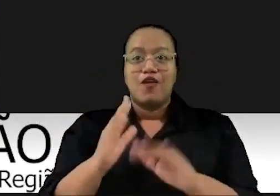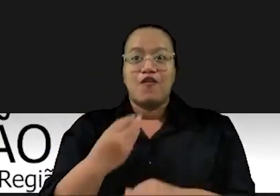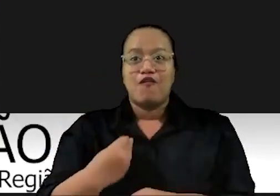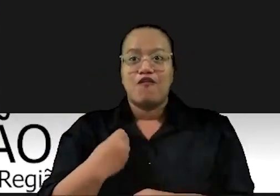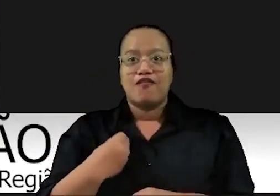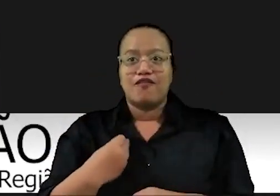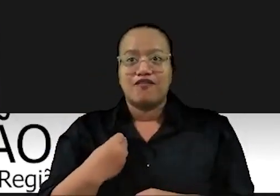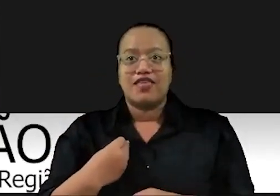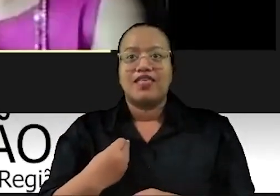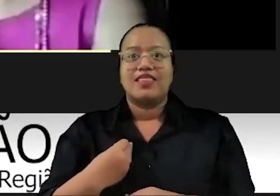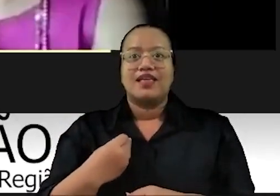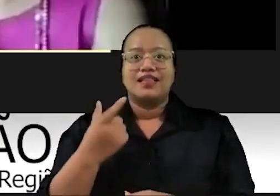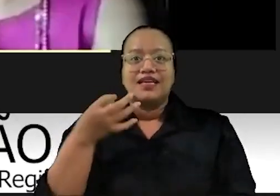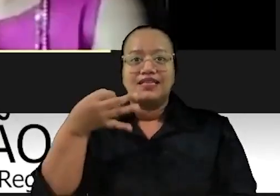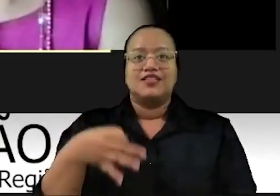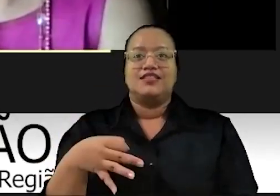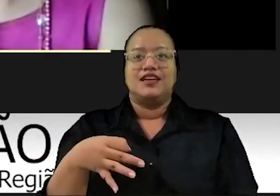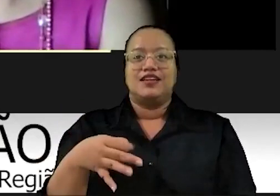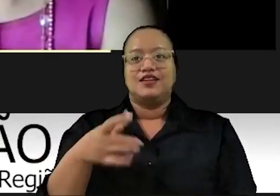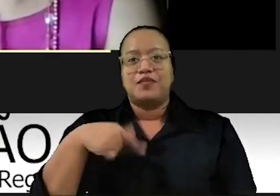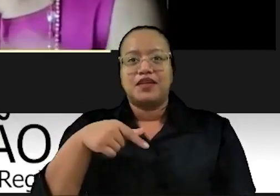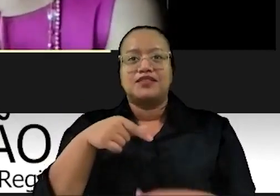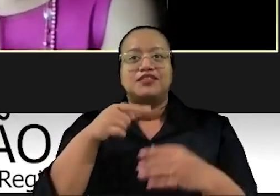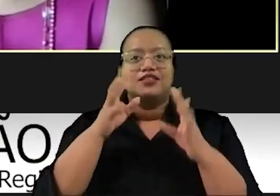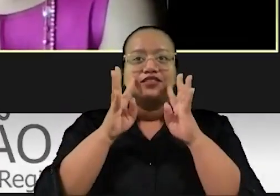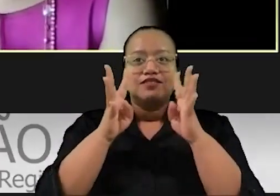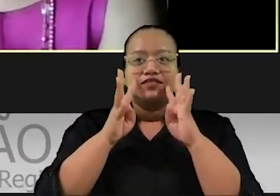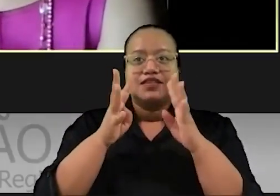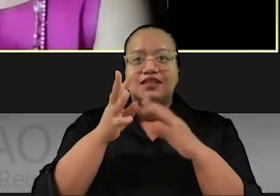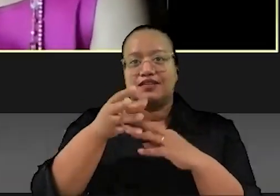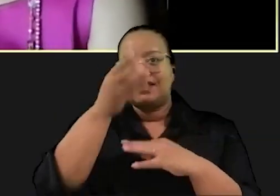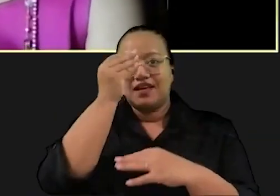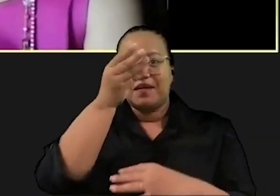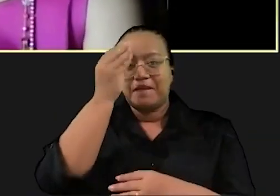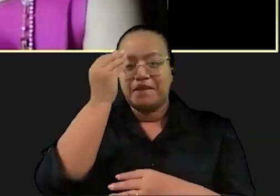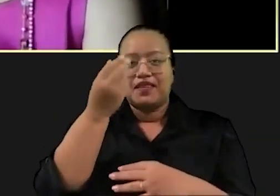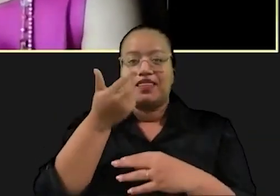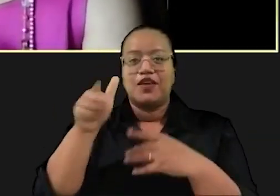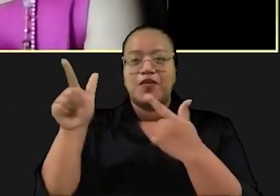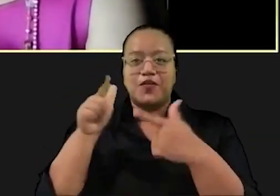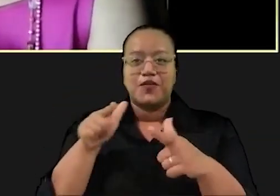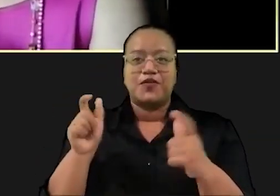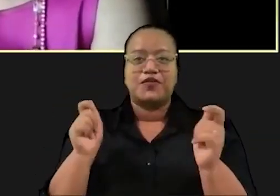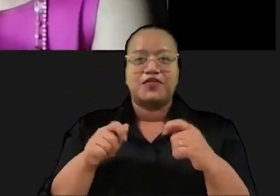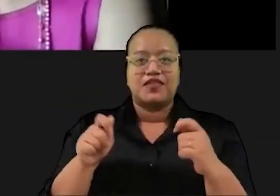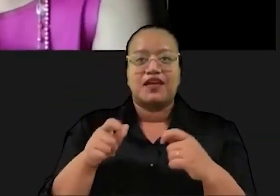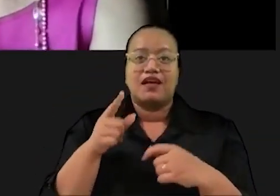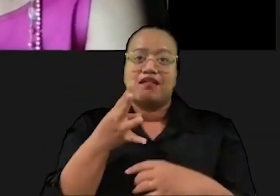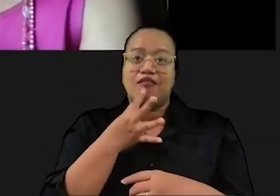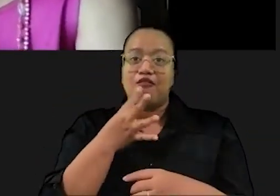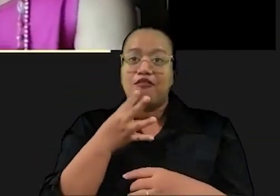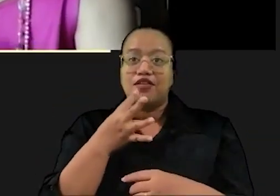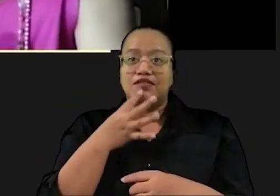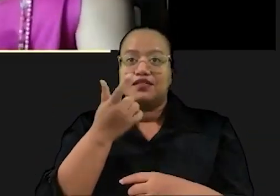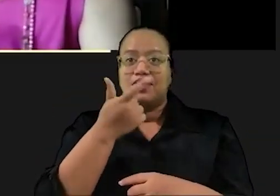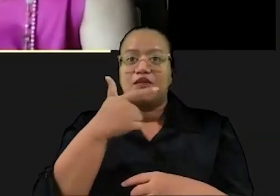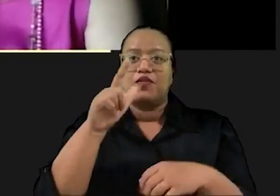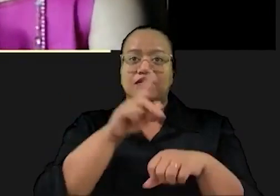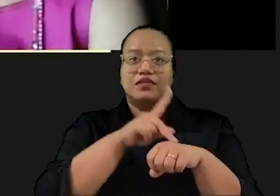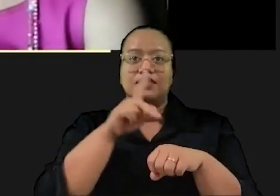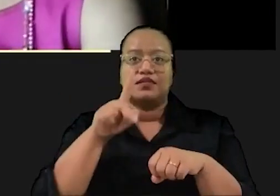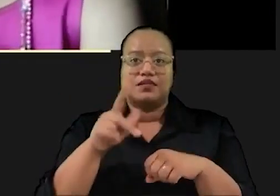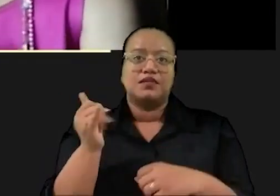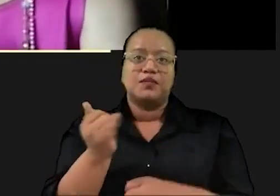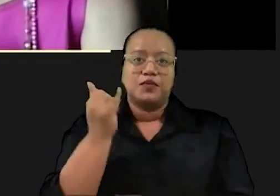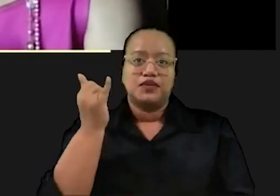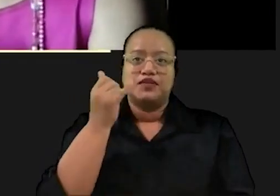isso aí. Né, outros horizontes. Abrindo oportunidade de conhecer uma outra plataforma, né? É verdade. Então, eu queria